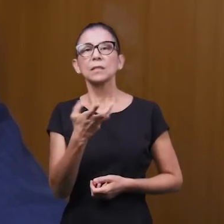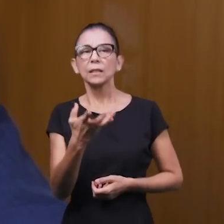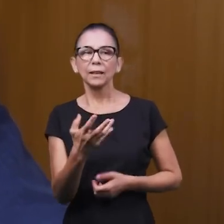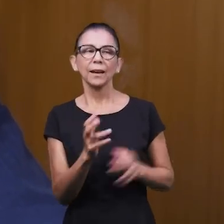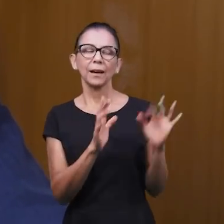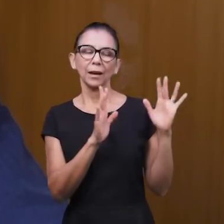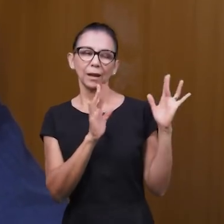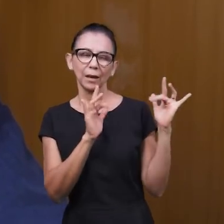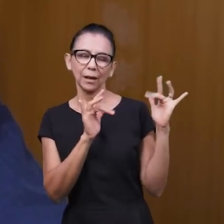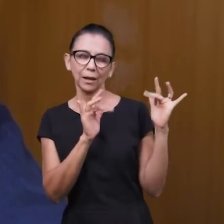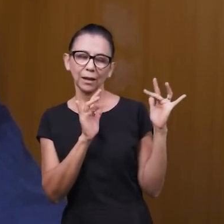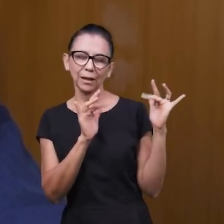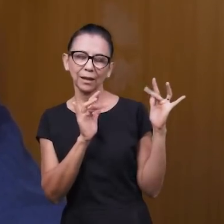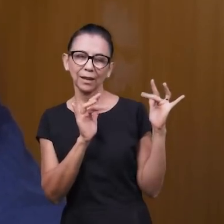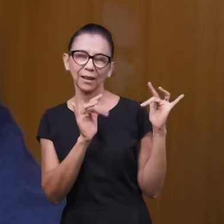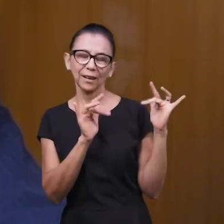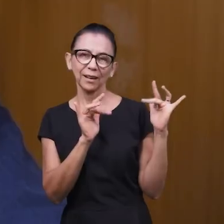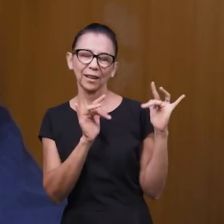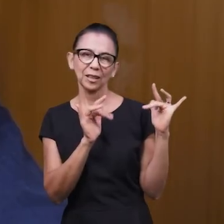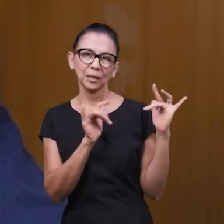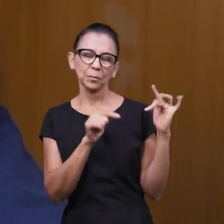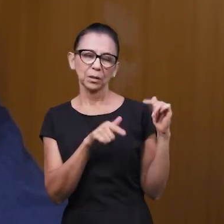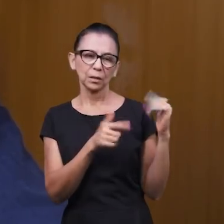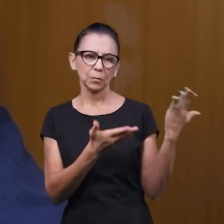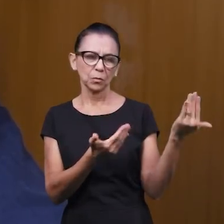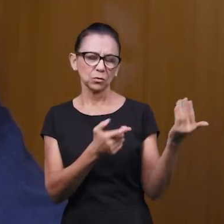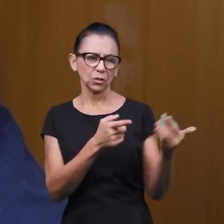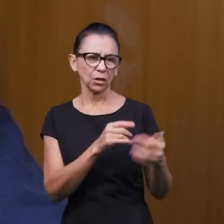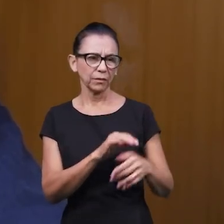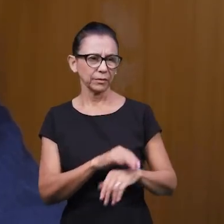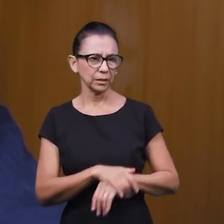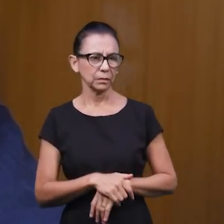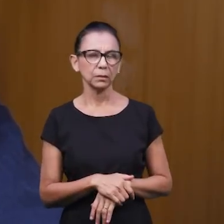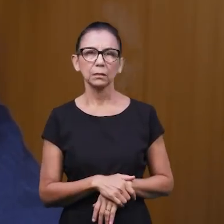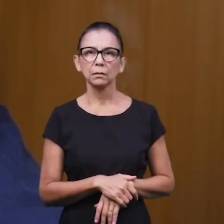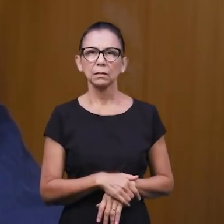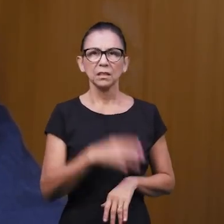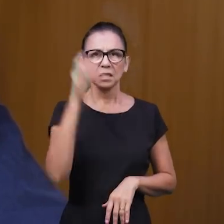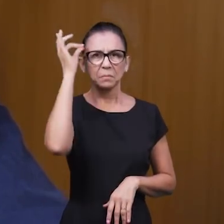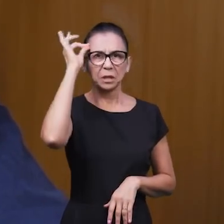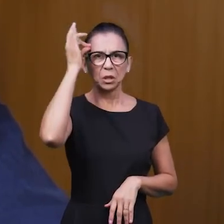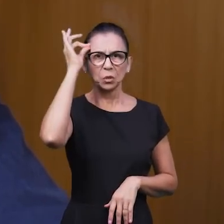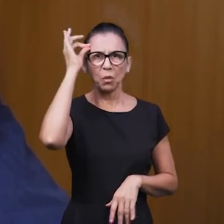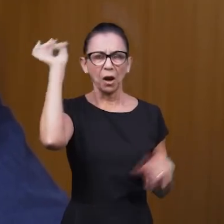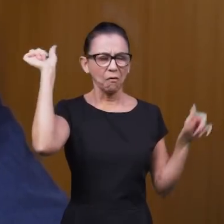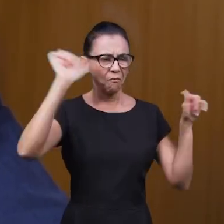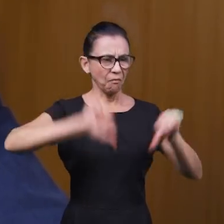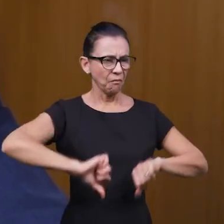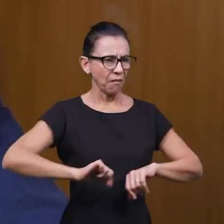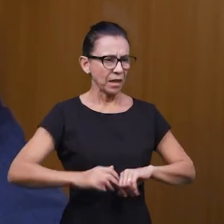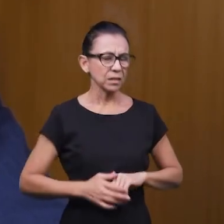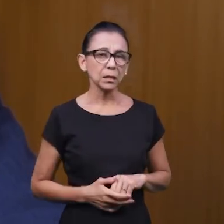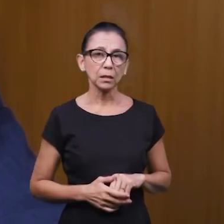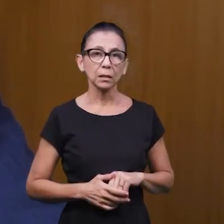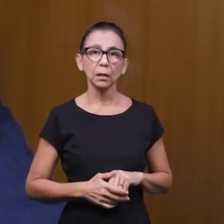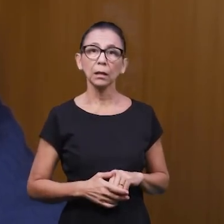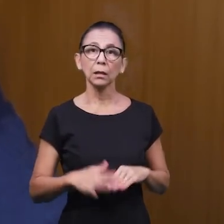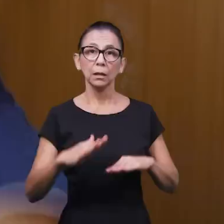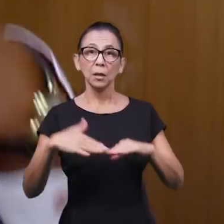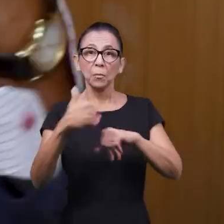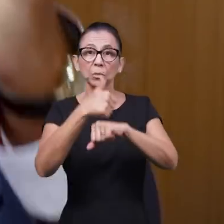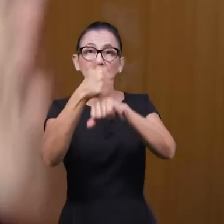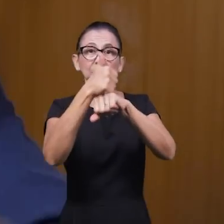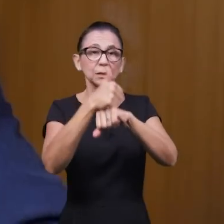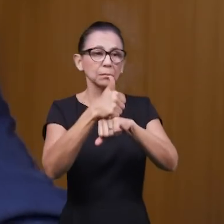com um jovem, que o jovem não tem nada de espiritual, não tem nada de profissional, nem perspectiva, nem